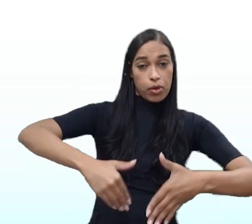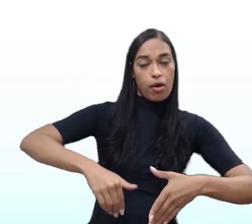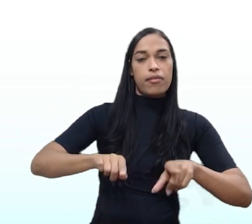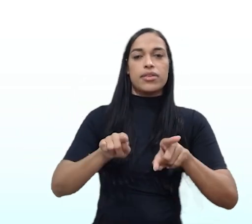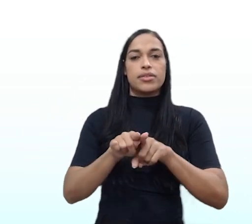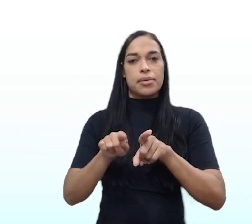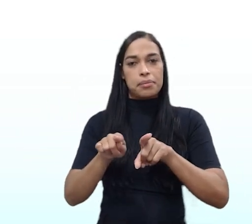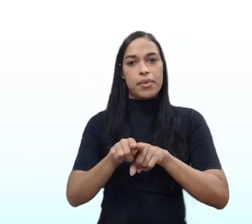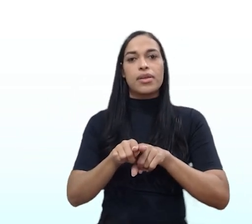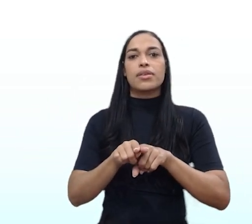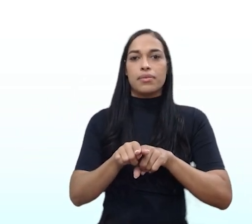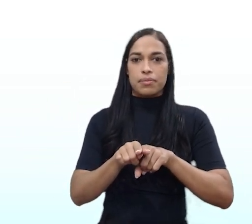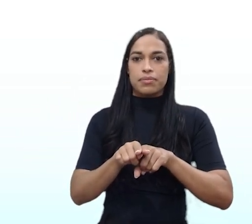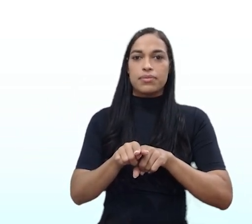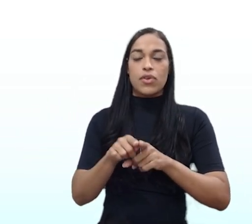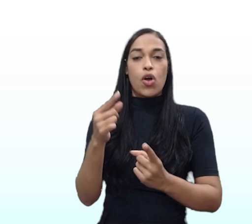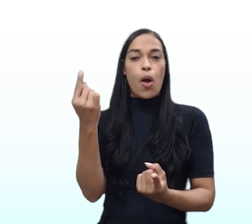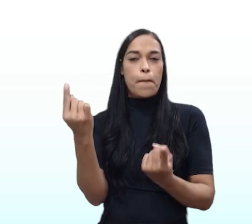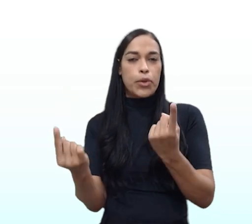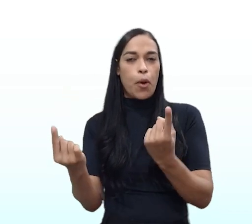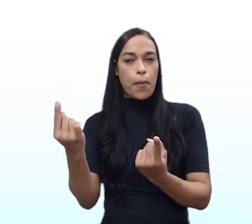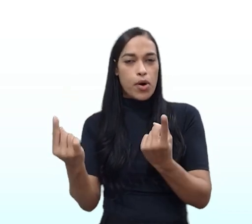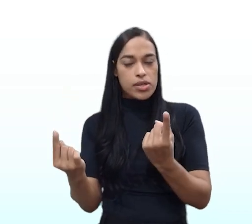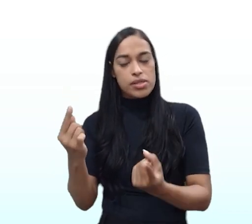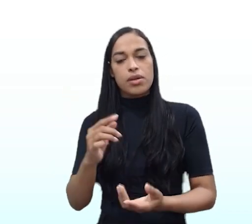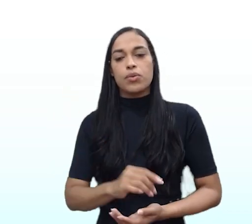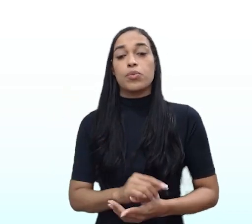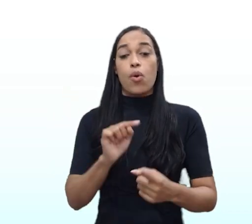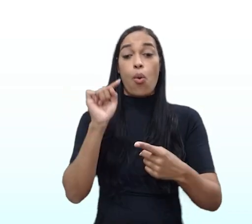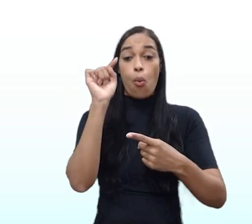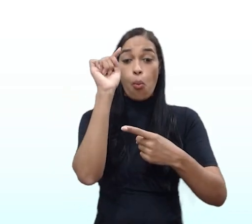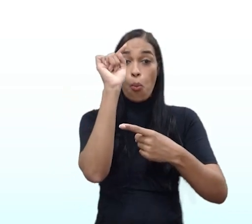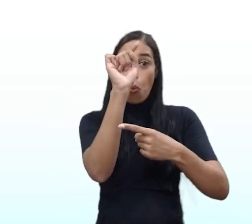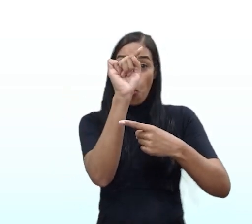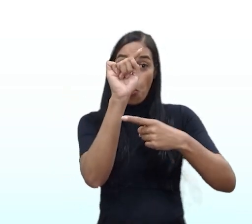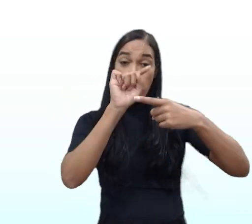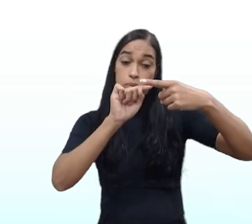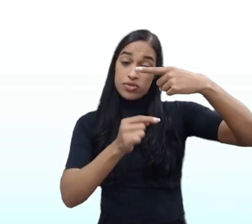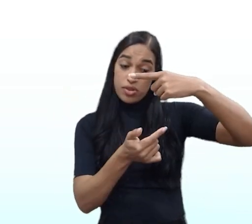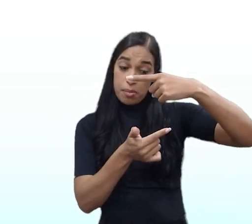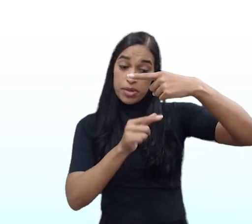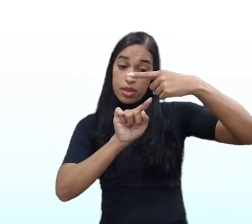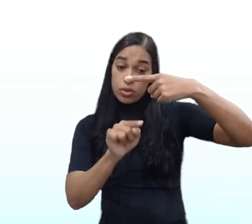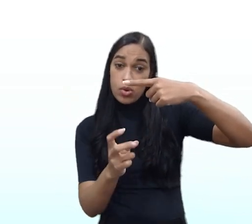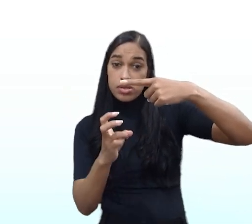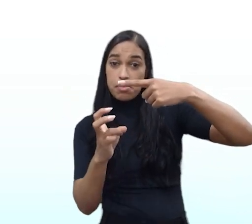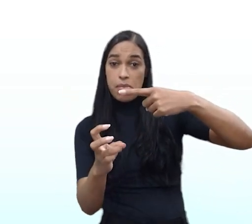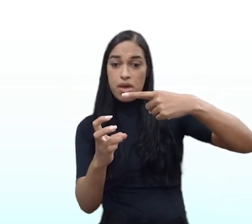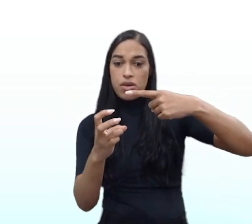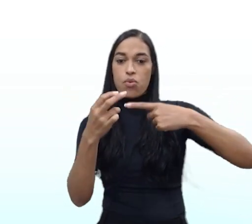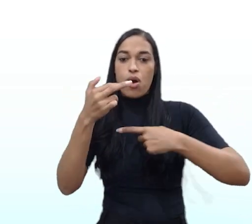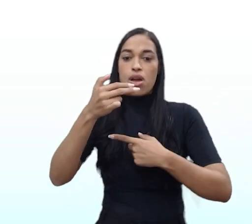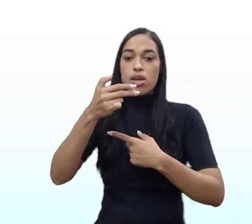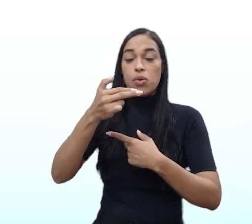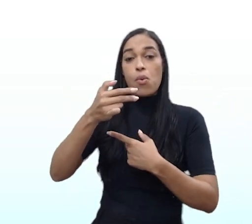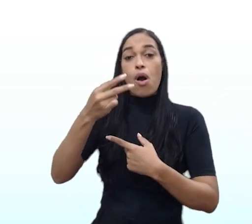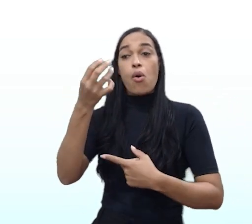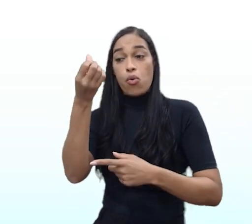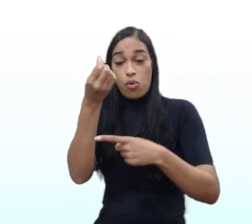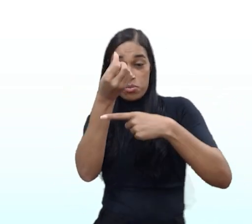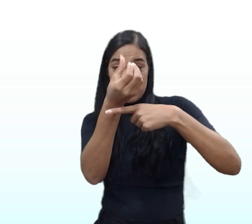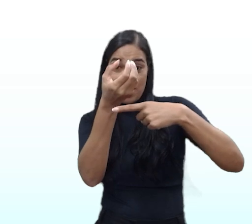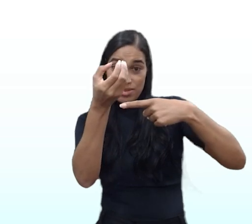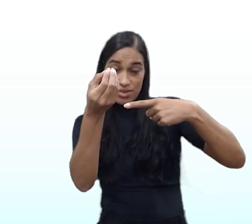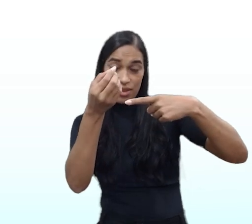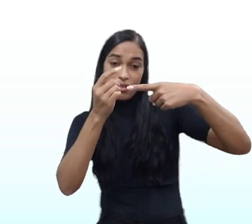prova, colocando em proporção, tá bom? 1 está para 2,5, assim como 60